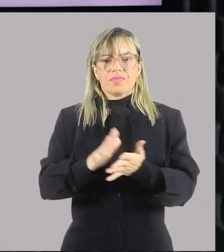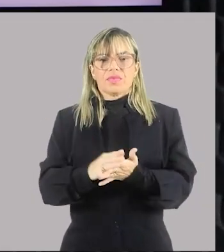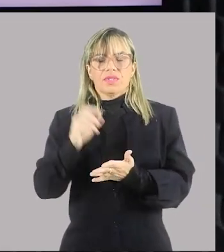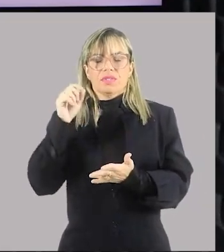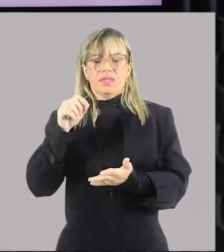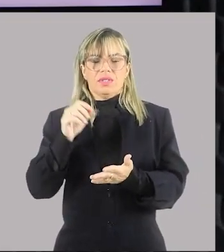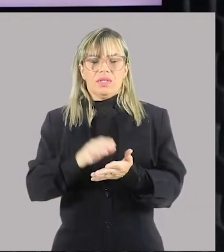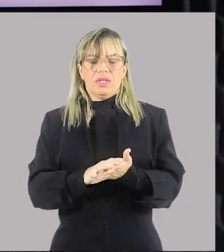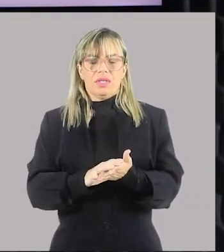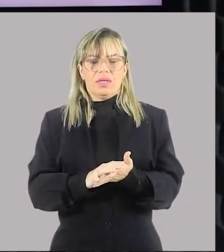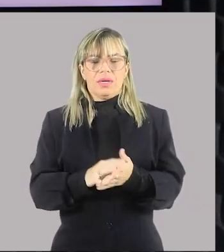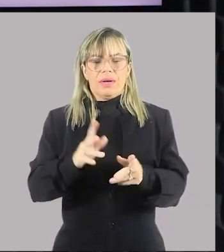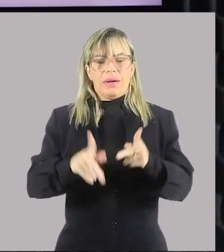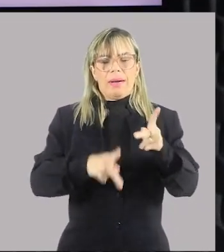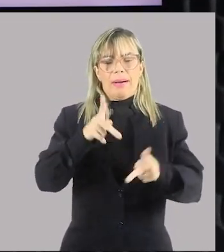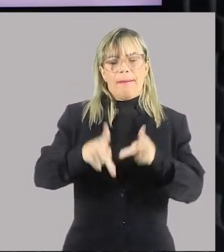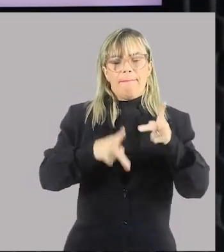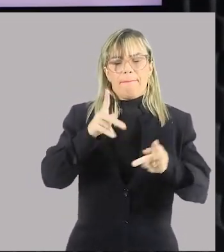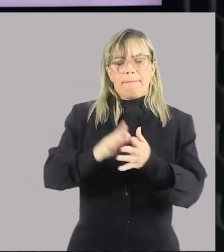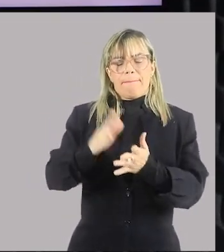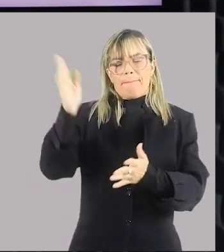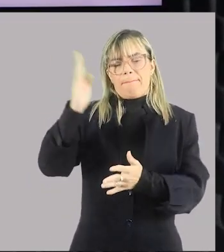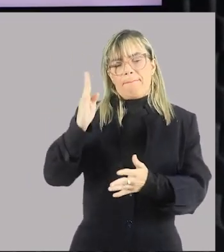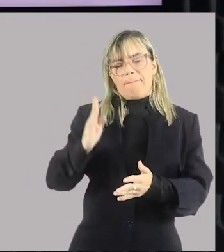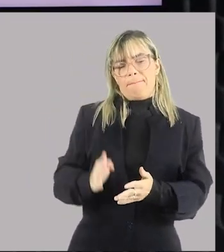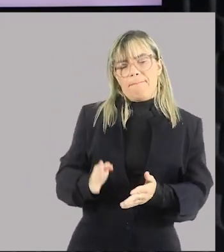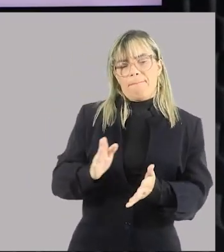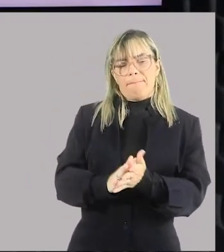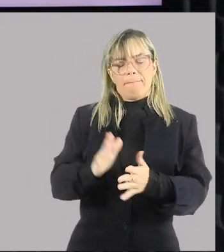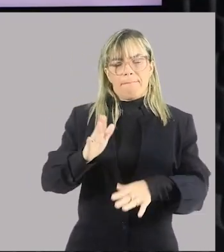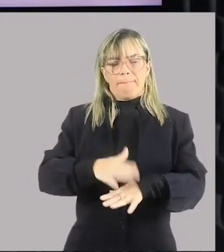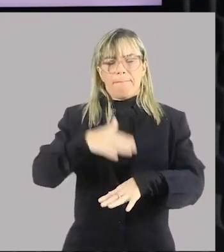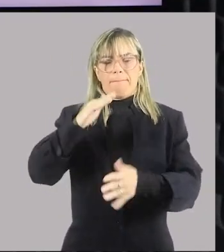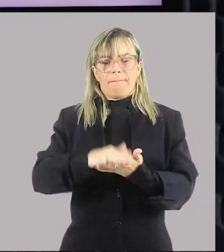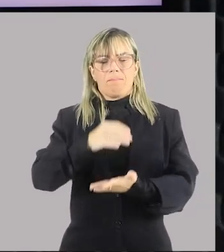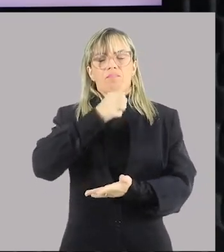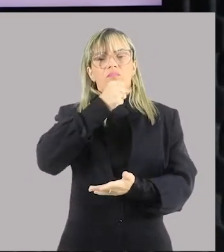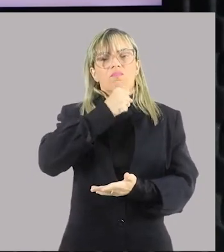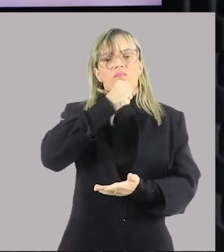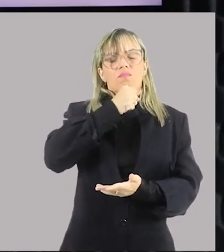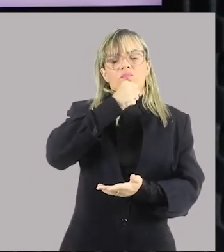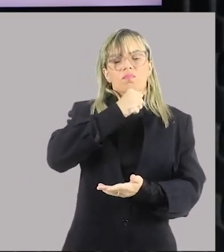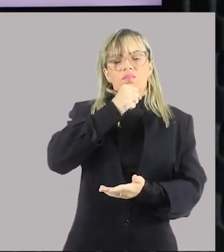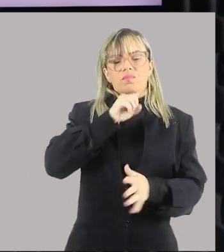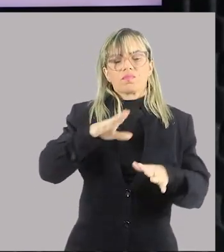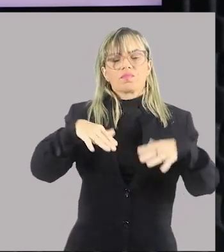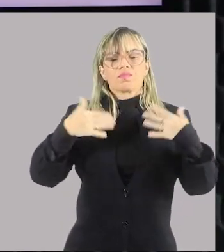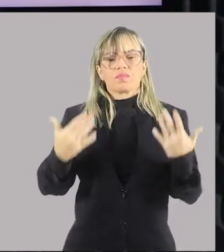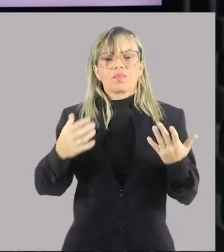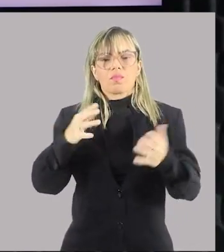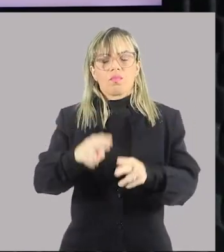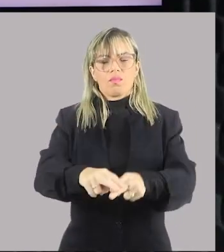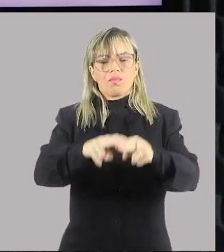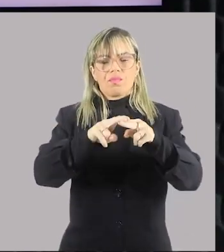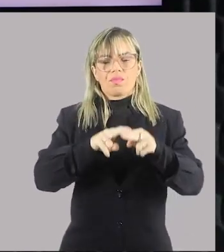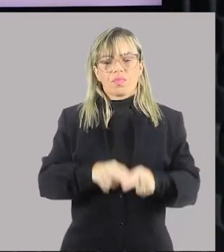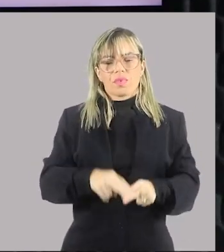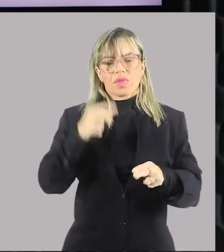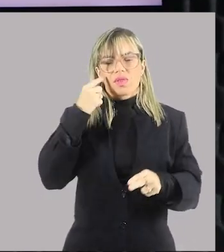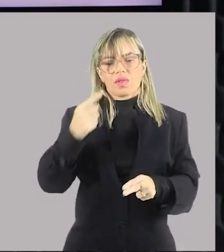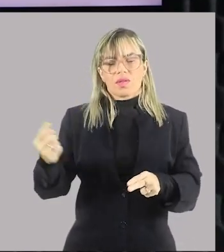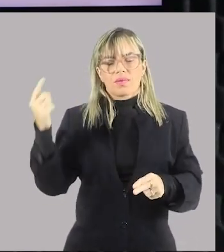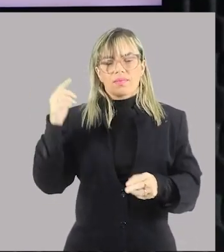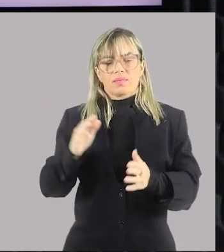houve uma necessidade. A população brasileira está ficando mais velha. E isso, de uma certa forma, se torna um